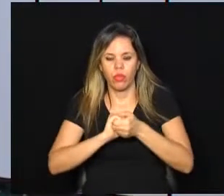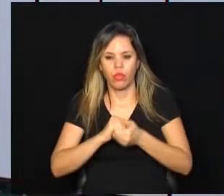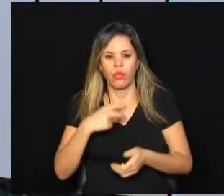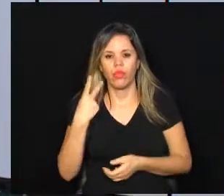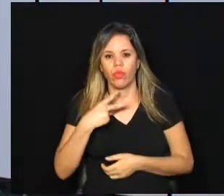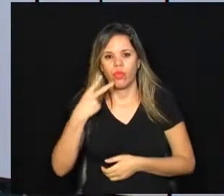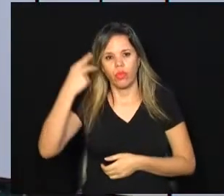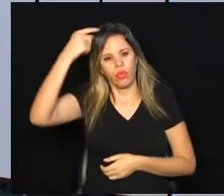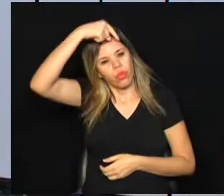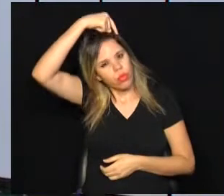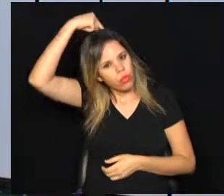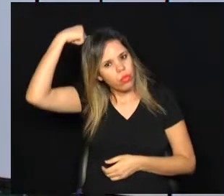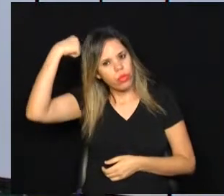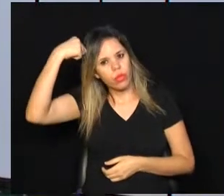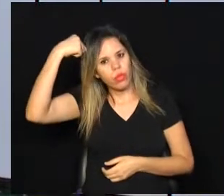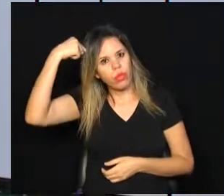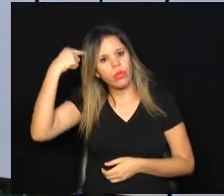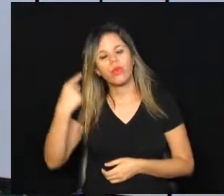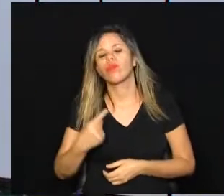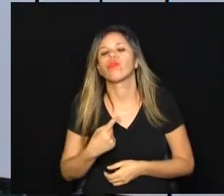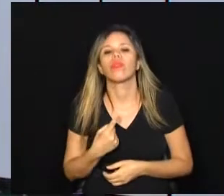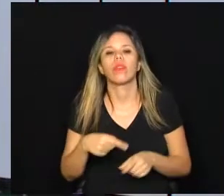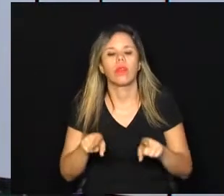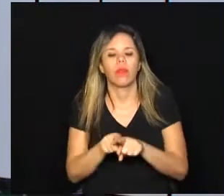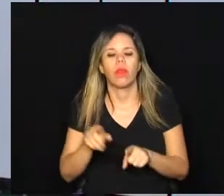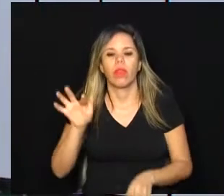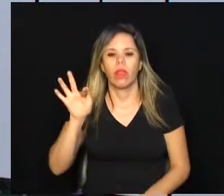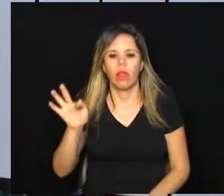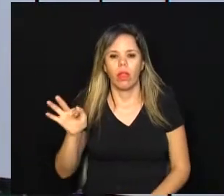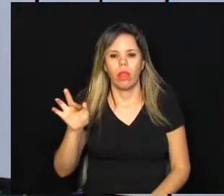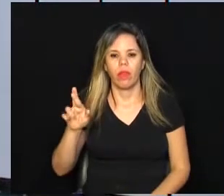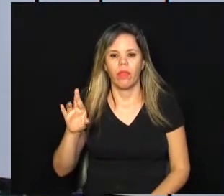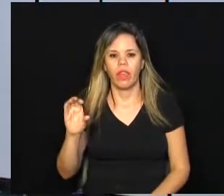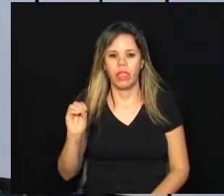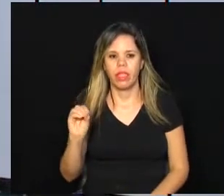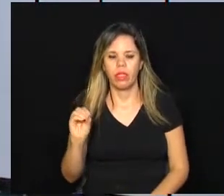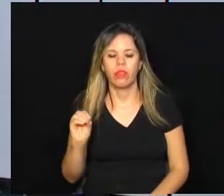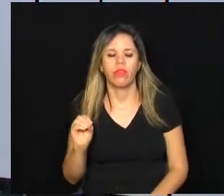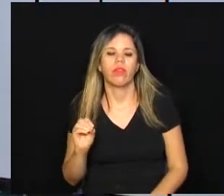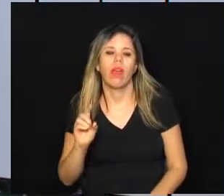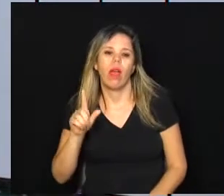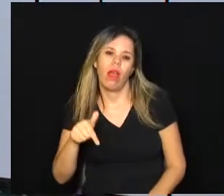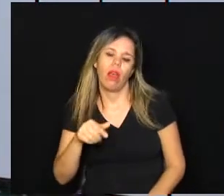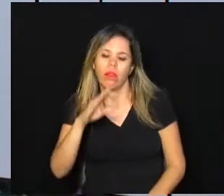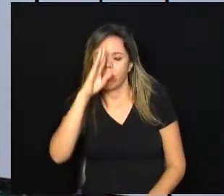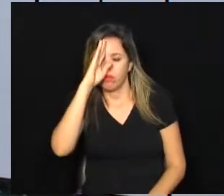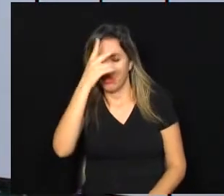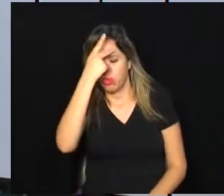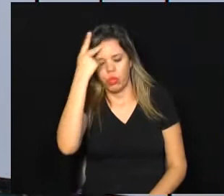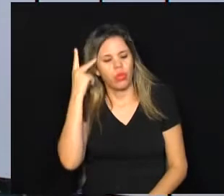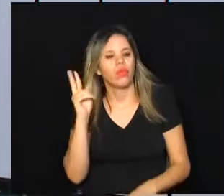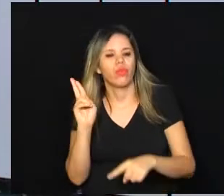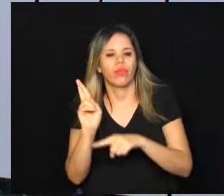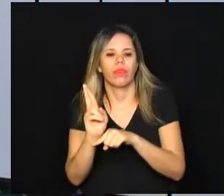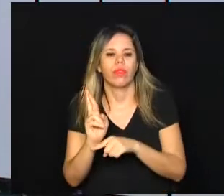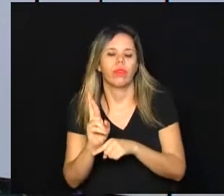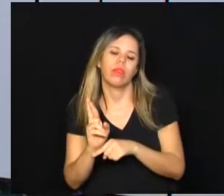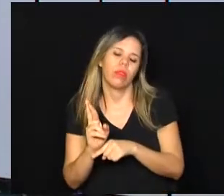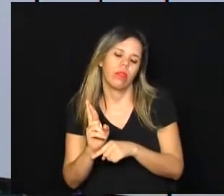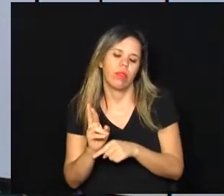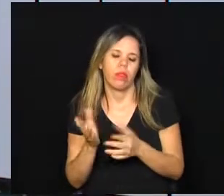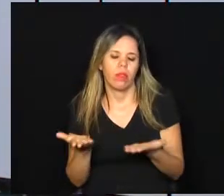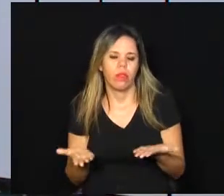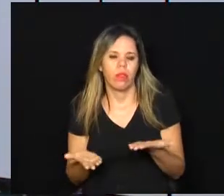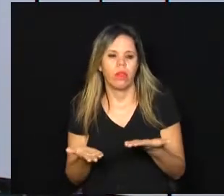Paulo Gaspar e o Francisco Laós, o Chicão, que é um patrimônio, uma referência aqui no nosso